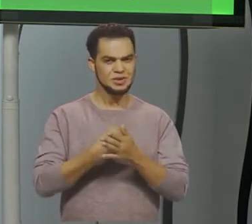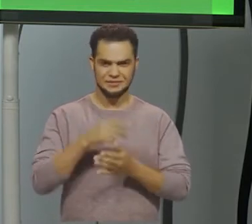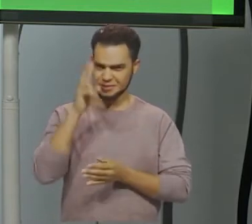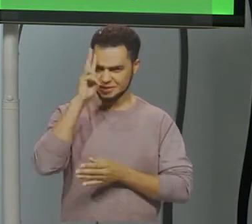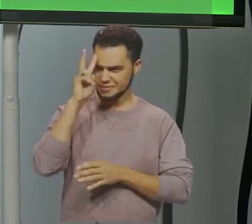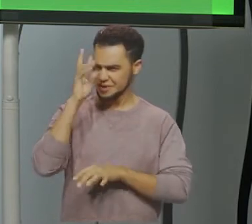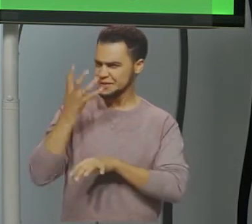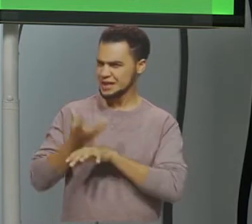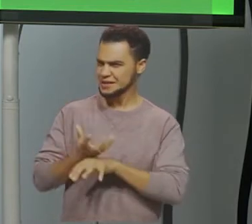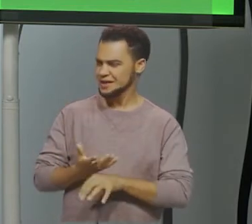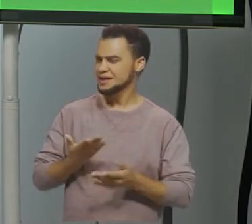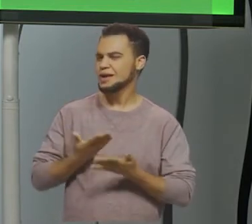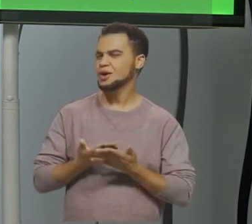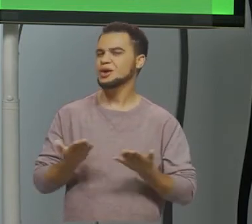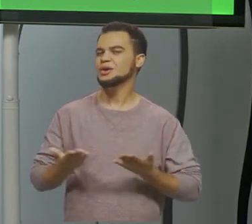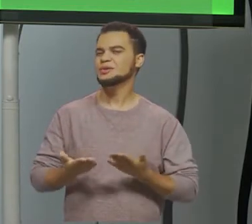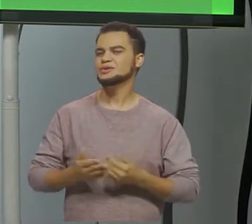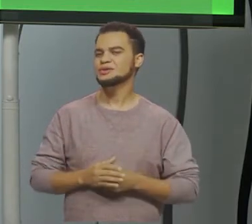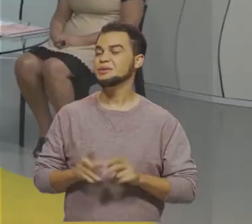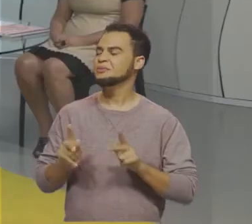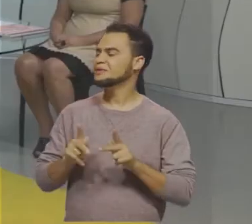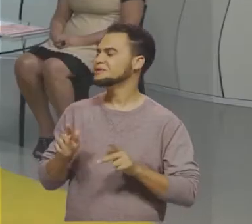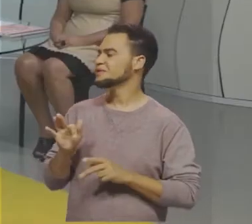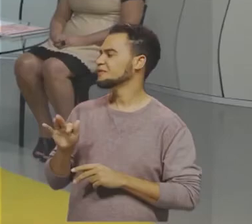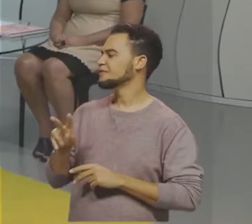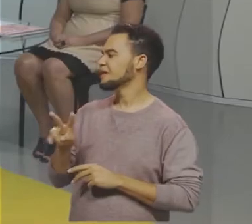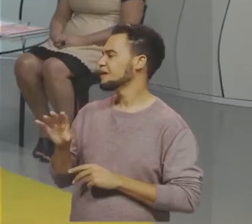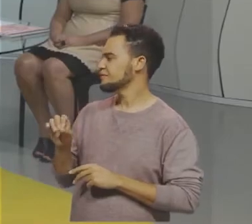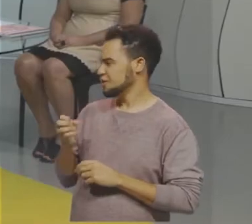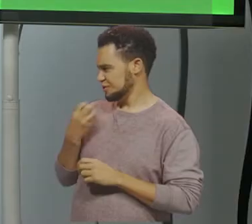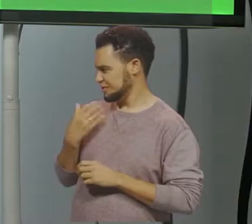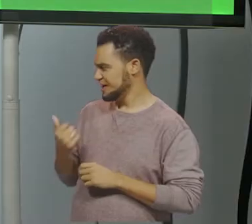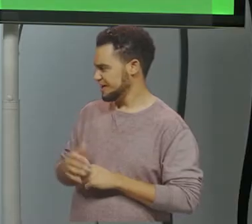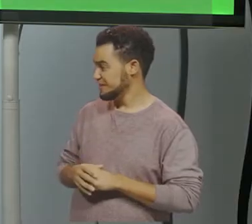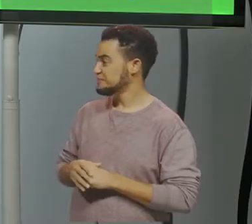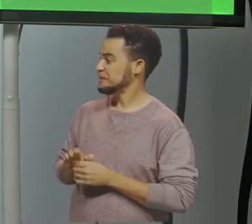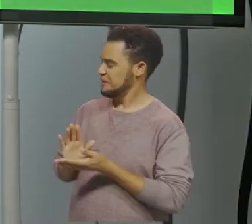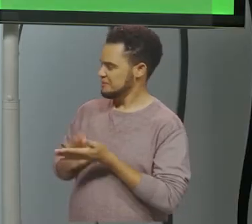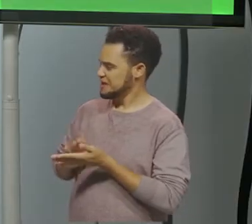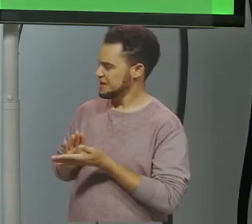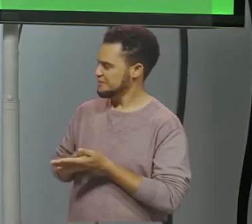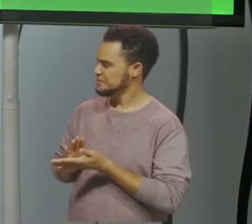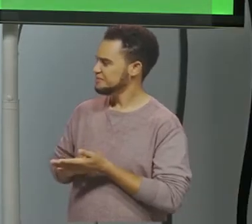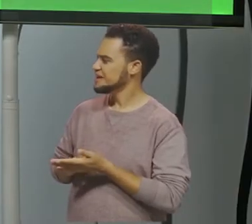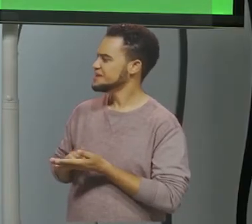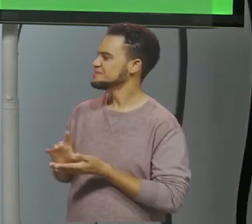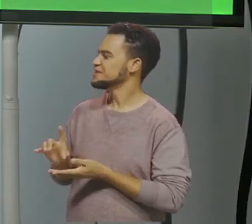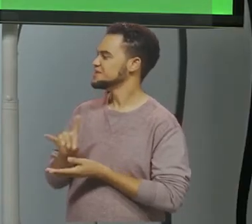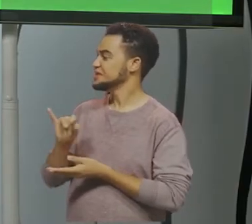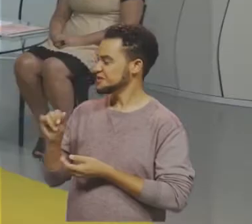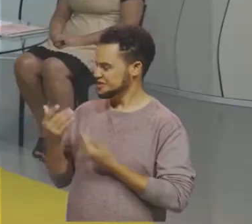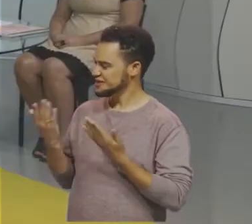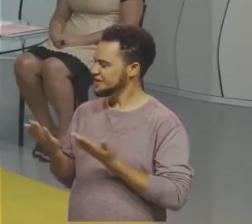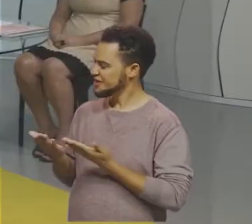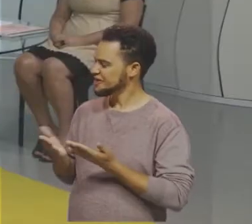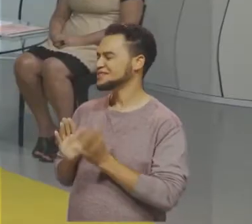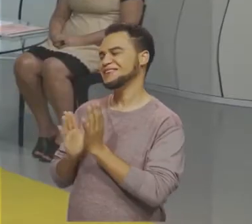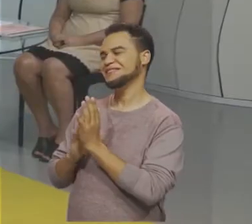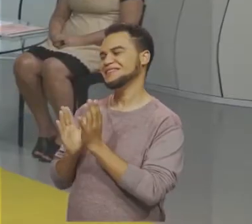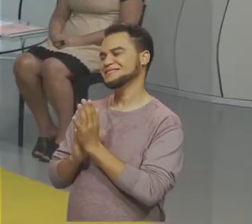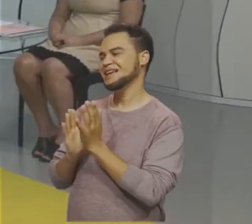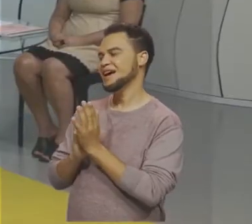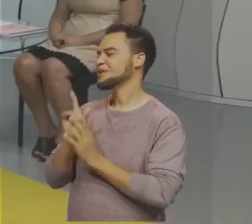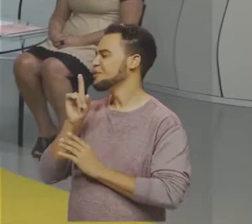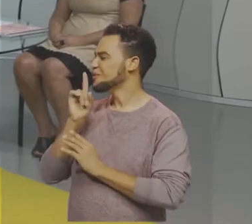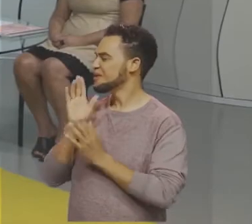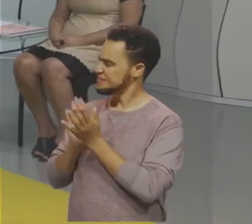aulas de hoje. Professor Flávio, tudo bem? Tô bem, graças a Deus. Primeiramente, parabéns pelo seu dia que veio comemorar com a gente, seu obrigado, aniversário.